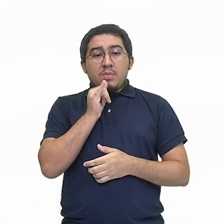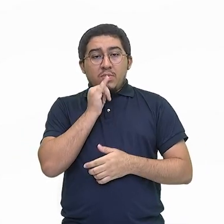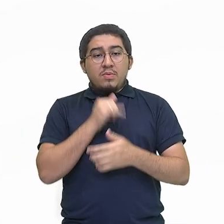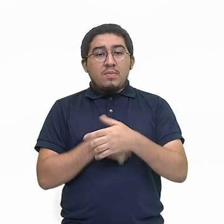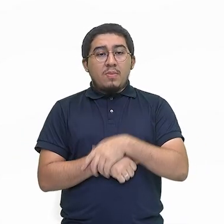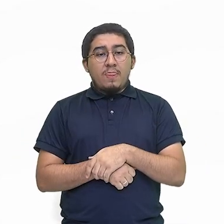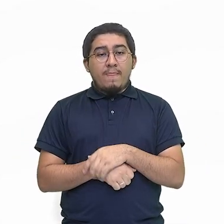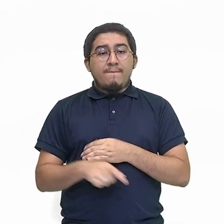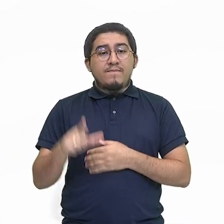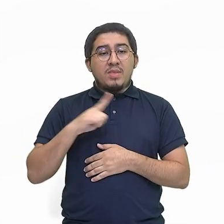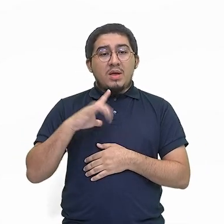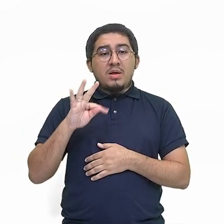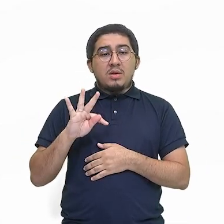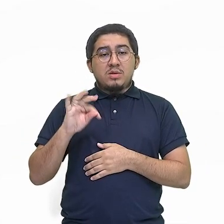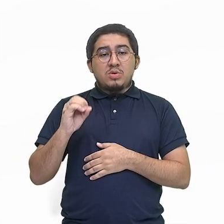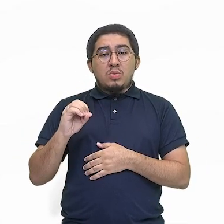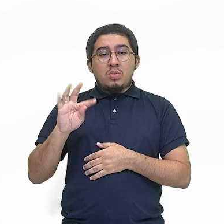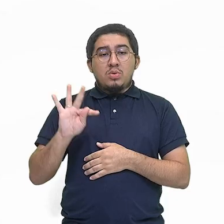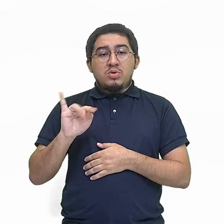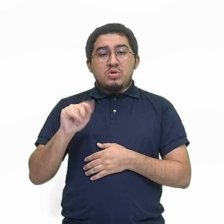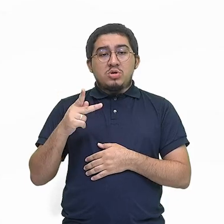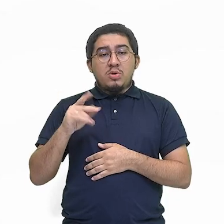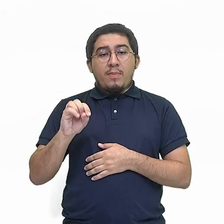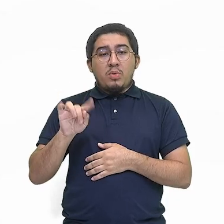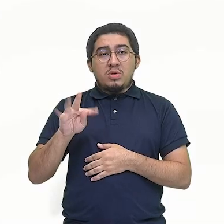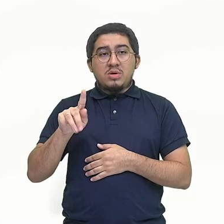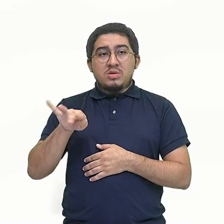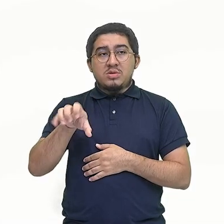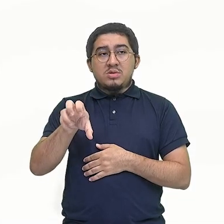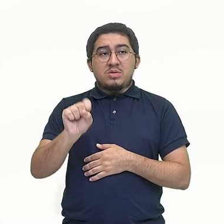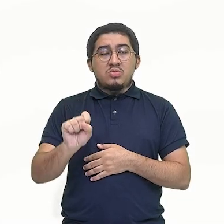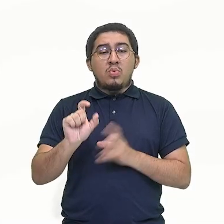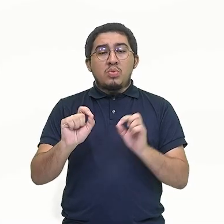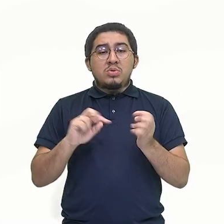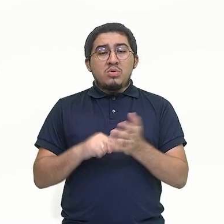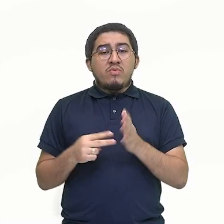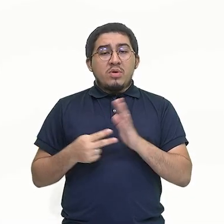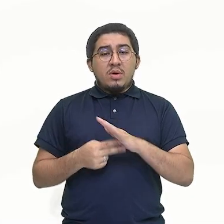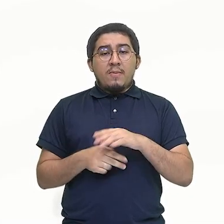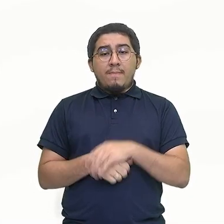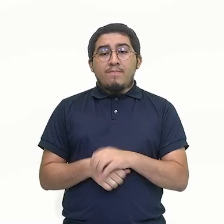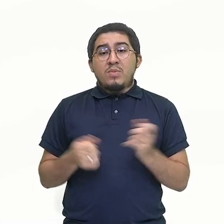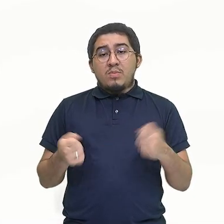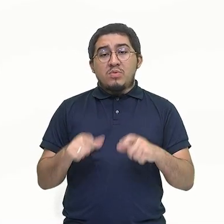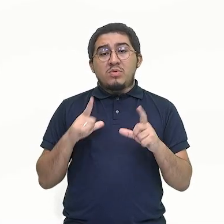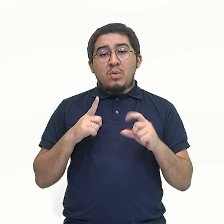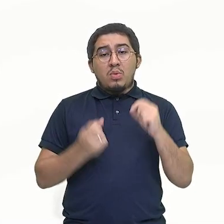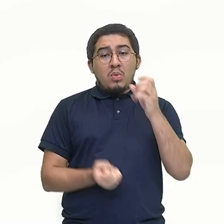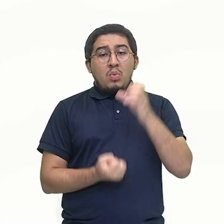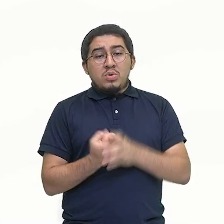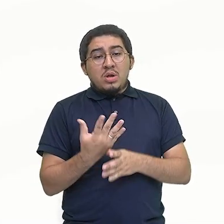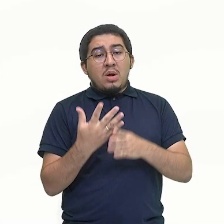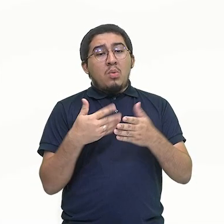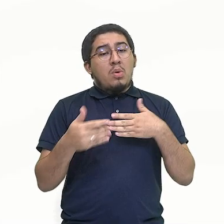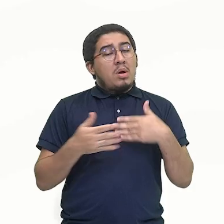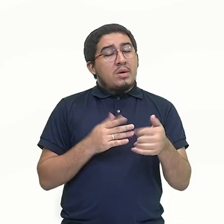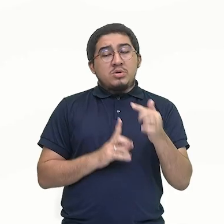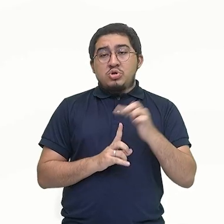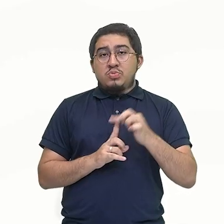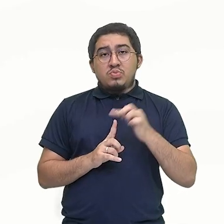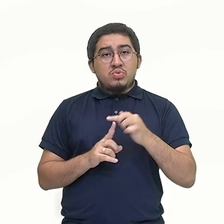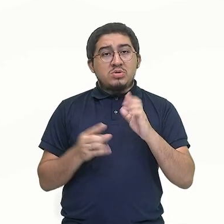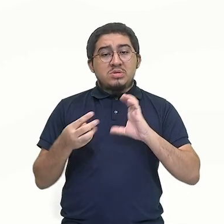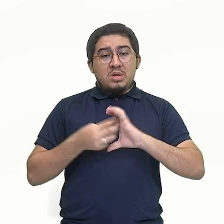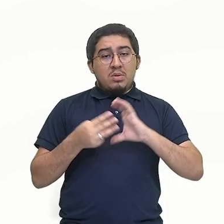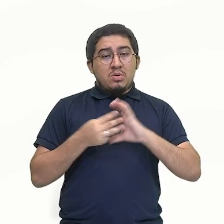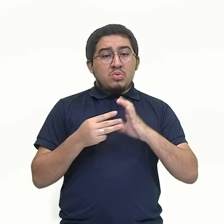As chamadas células totipotentes. Quem são as células totipotentes? São aquelas que podem gerar qualquer tipo de célula